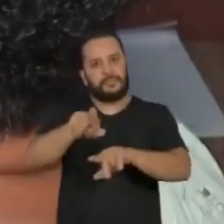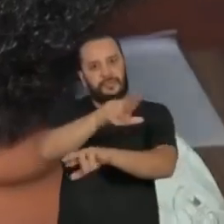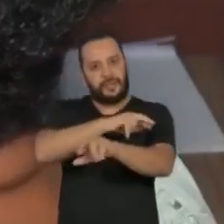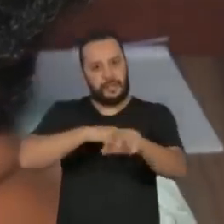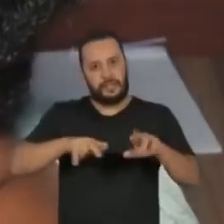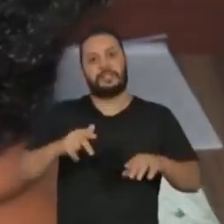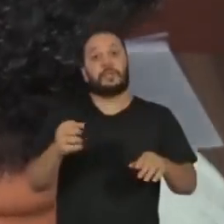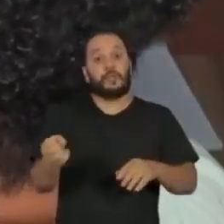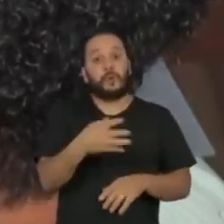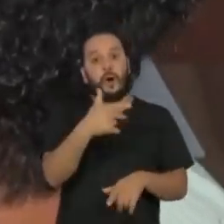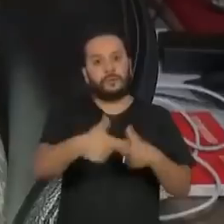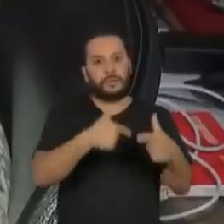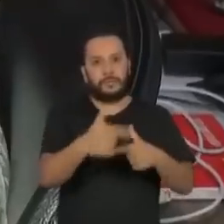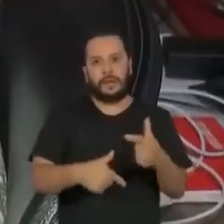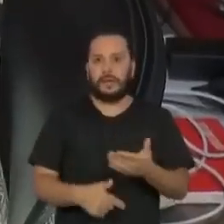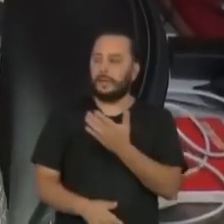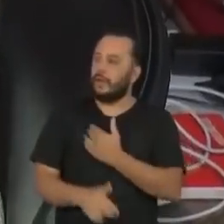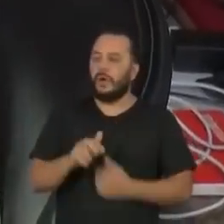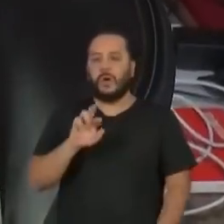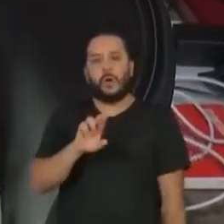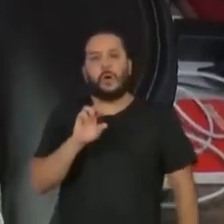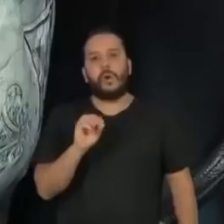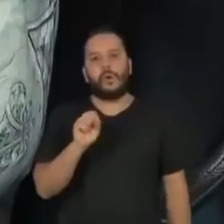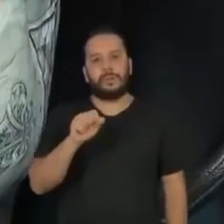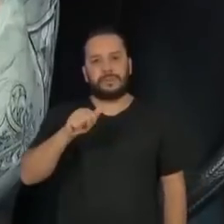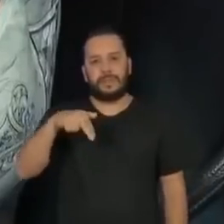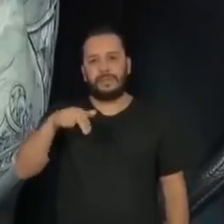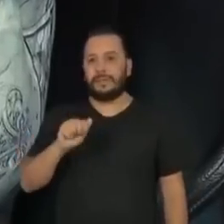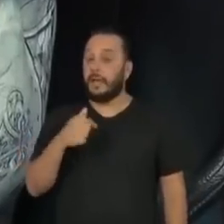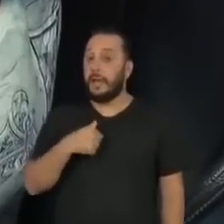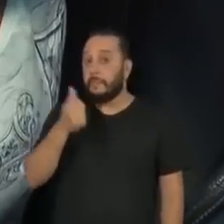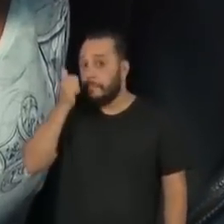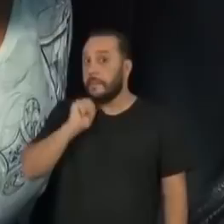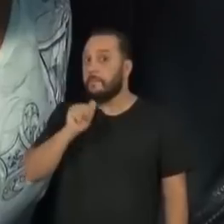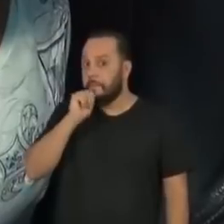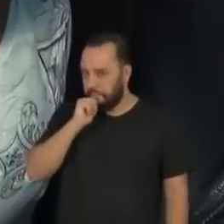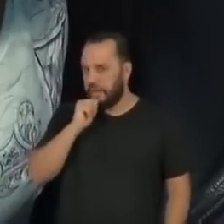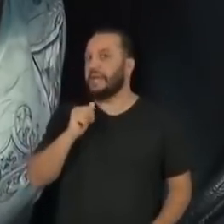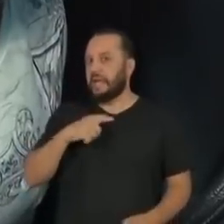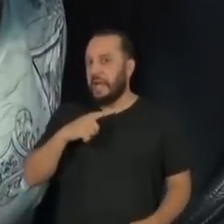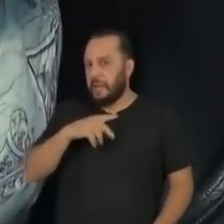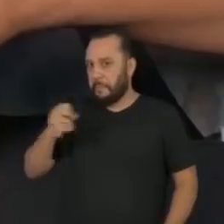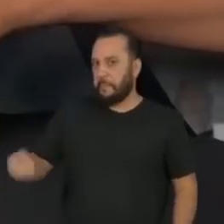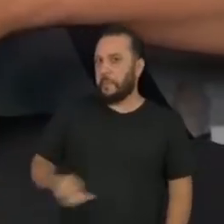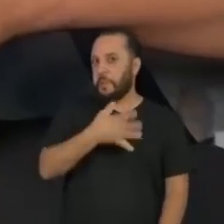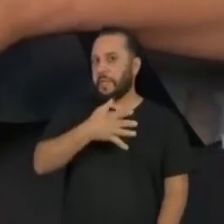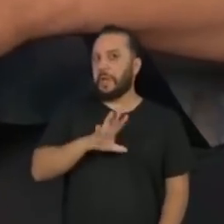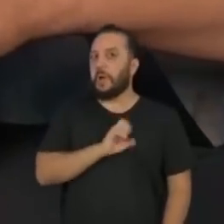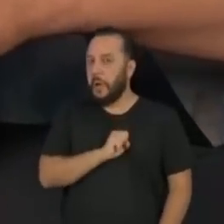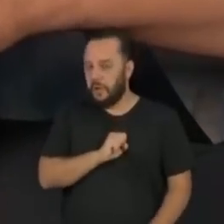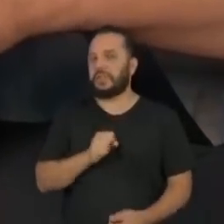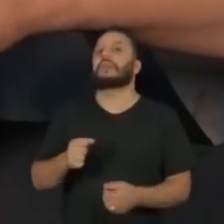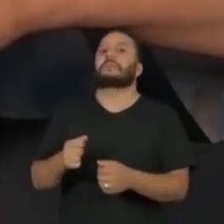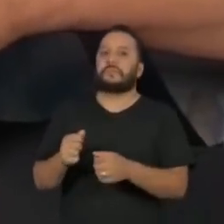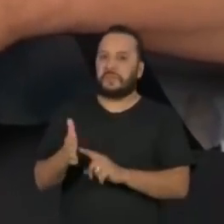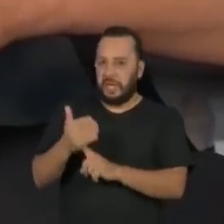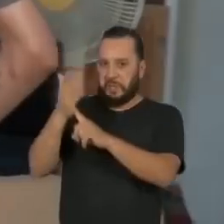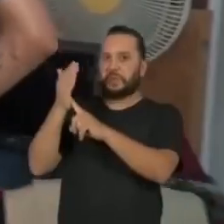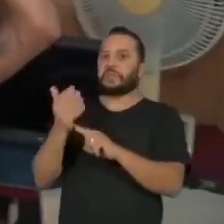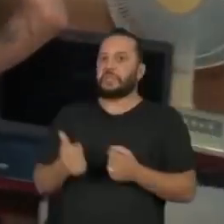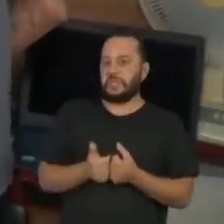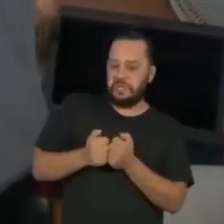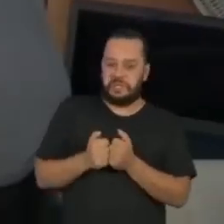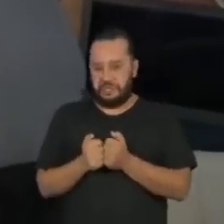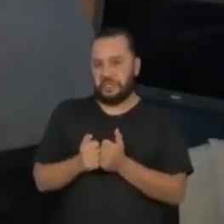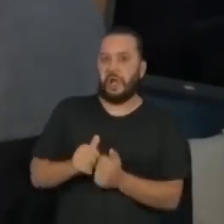profissões. A Rosana é uma mãe bem moderninha. Gosta de tecnologia e jogos eletrônicos. Mas